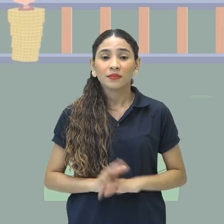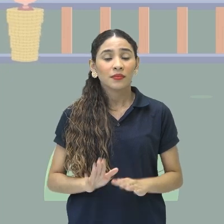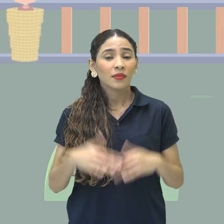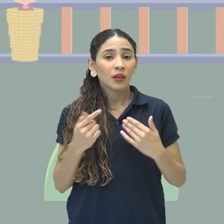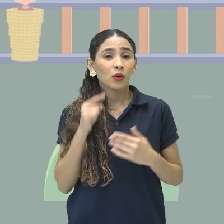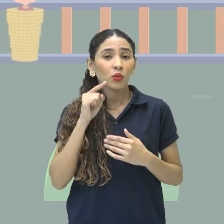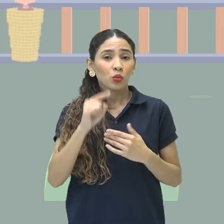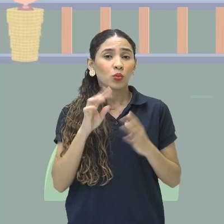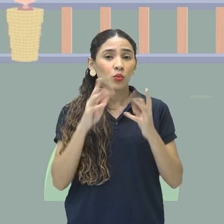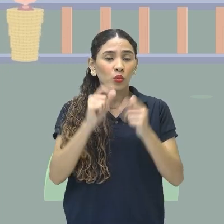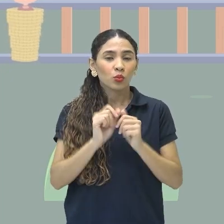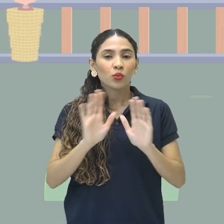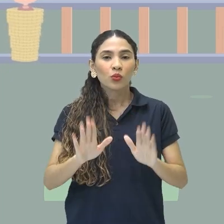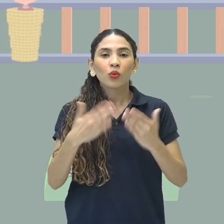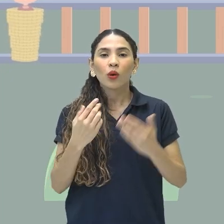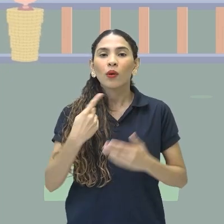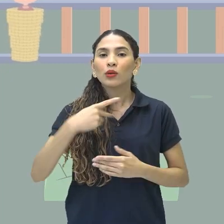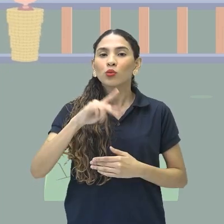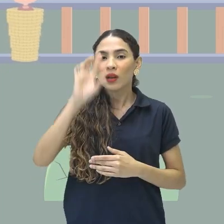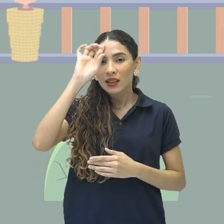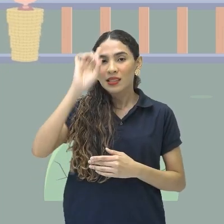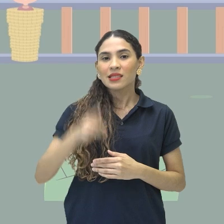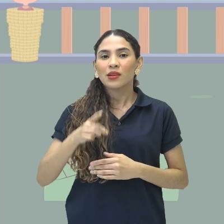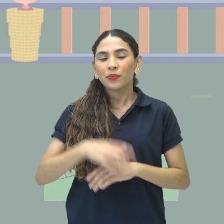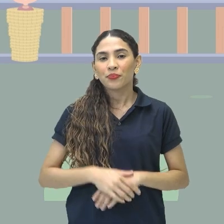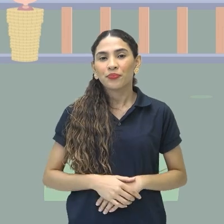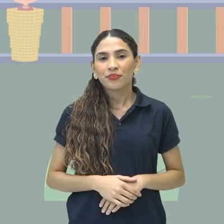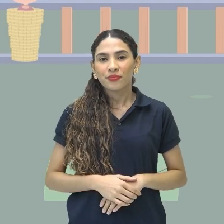Considerando tudo, qual seria a tua decisão?